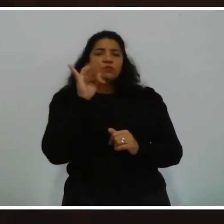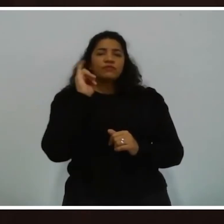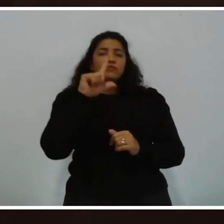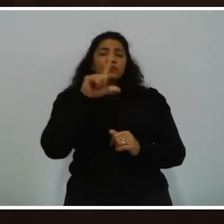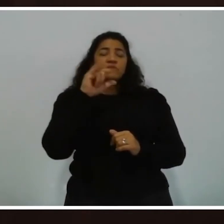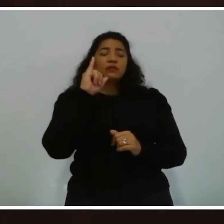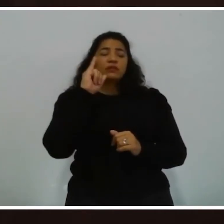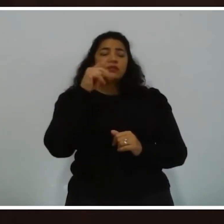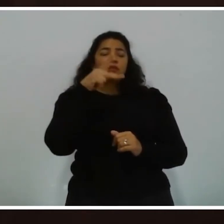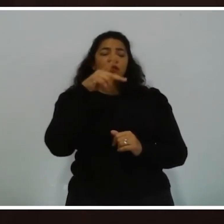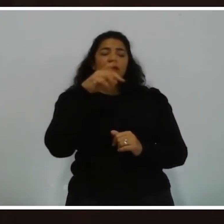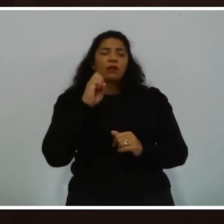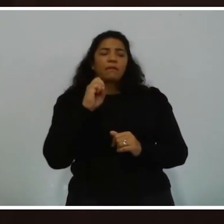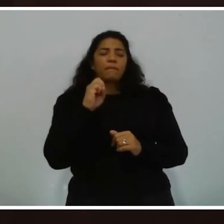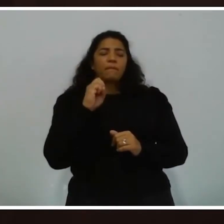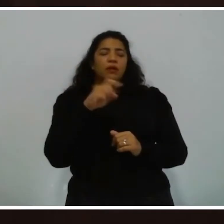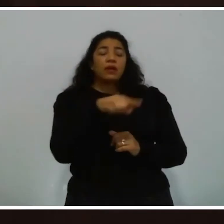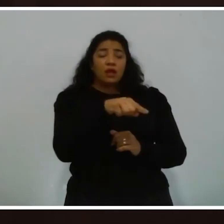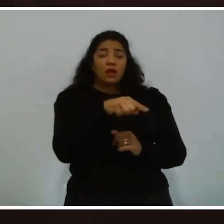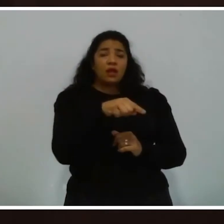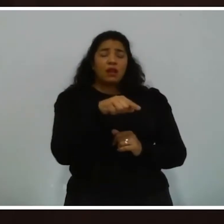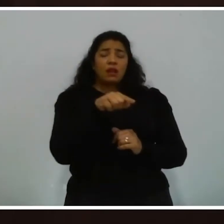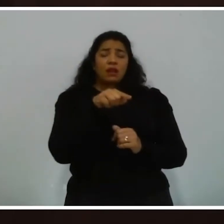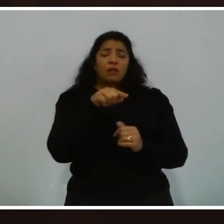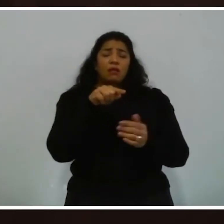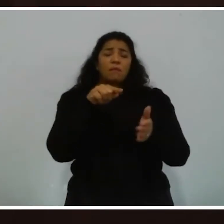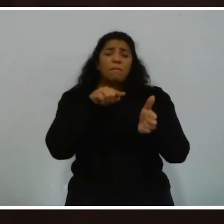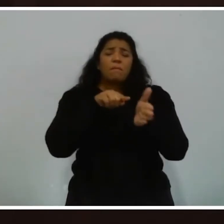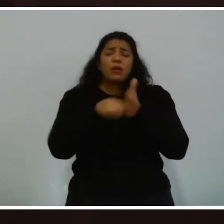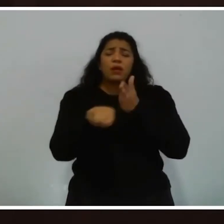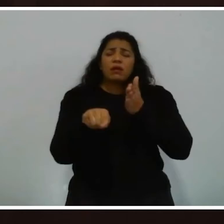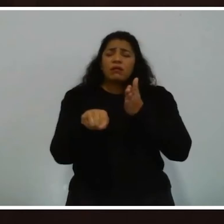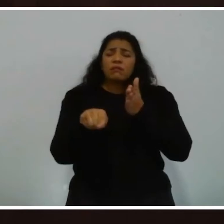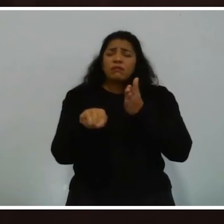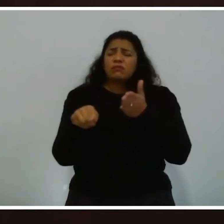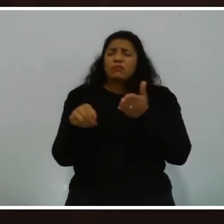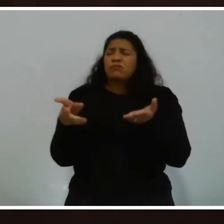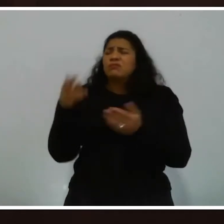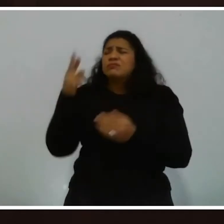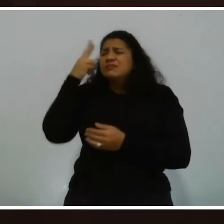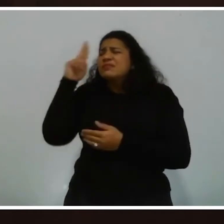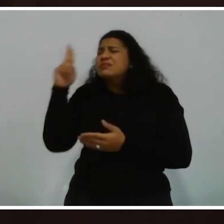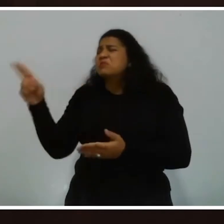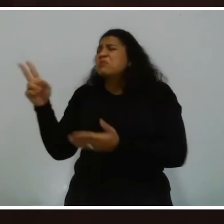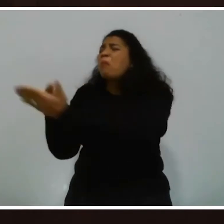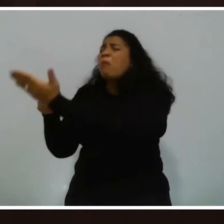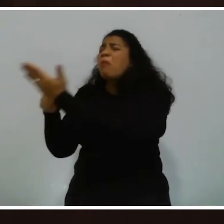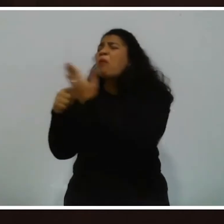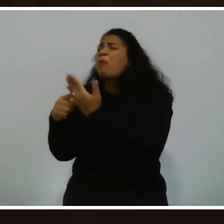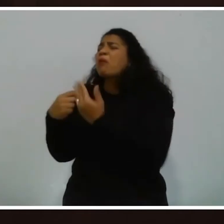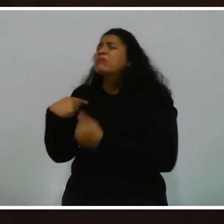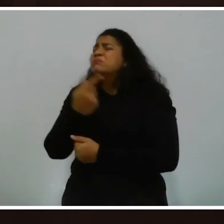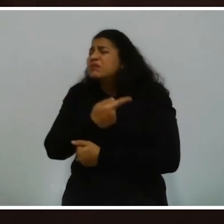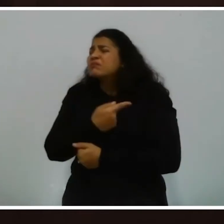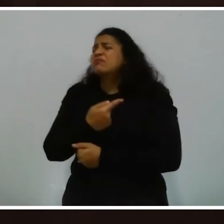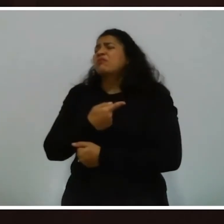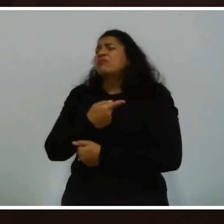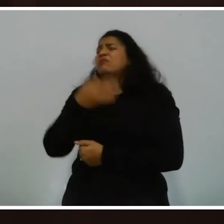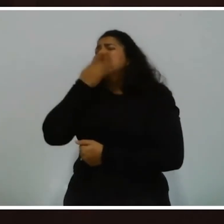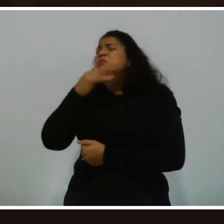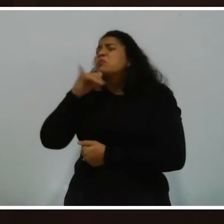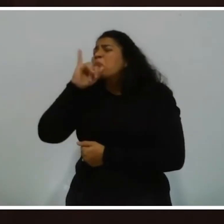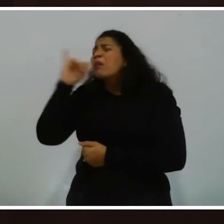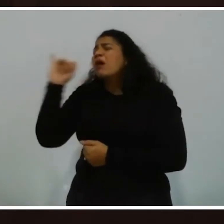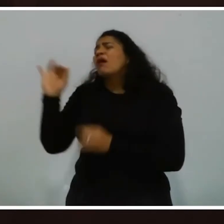Replicou-lhe Filipe, Senhor, mostra-nos o Pai, isso nos basta. Aí disse-lhe Jesus, Filipe,